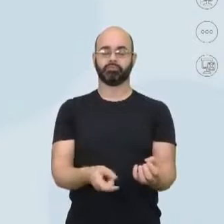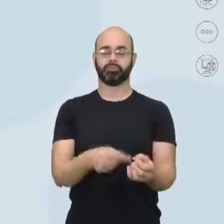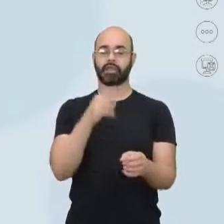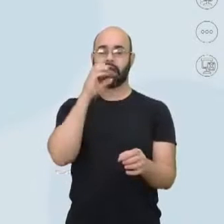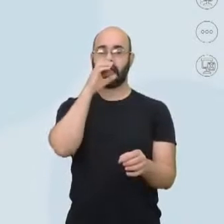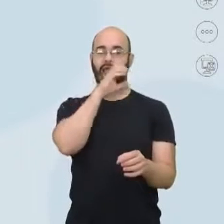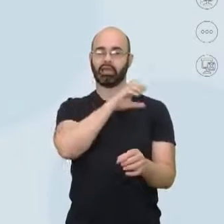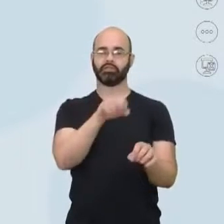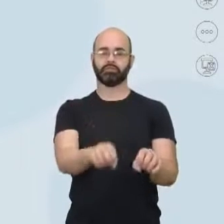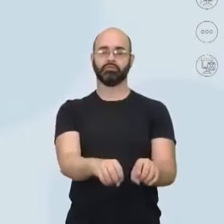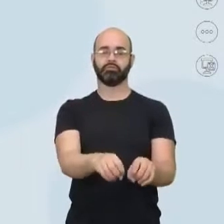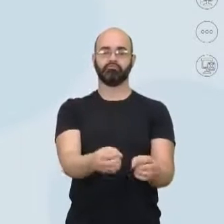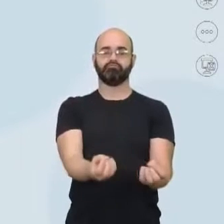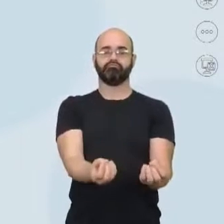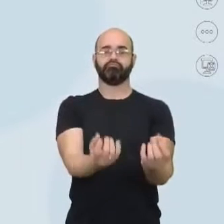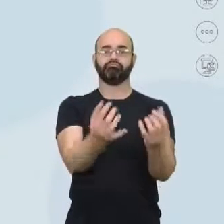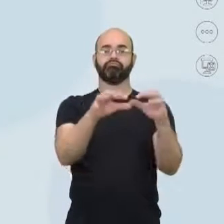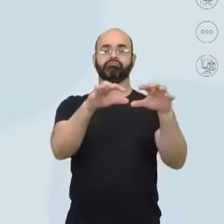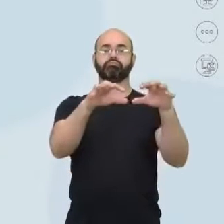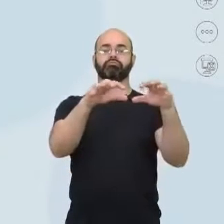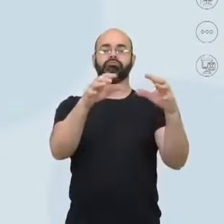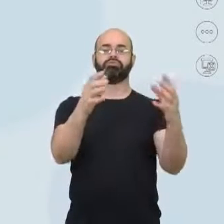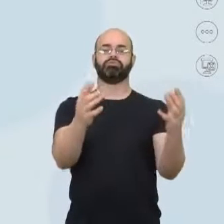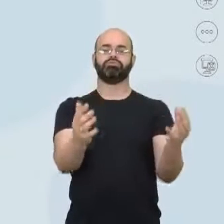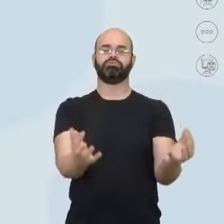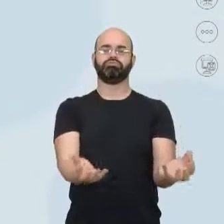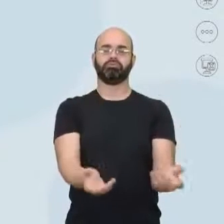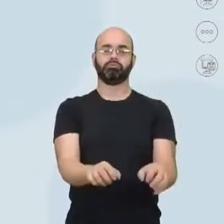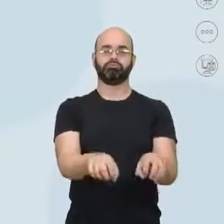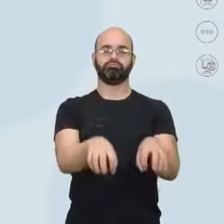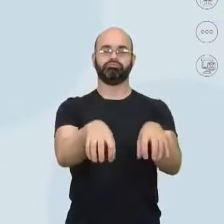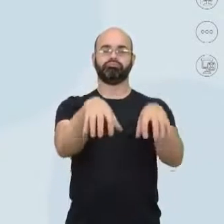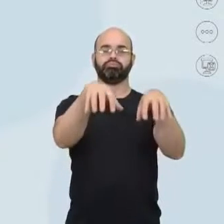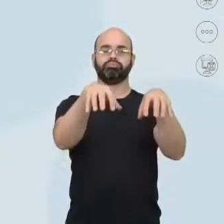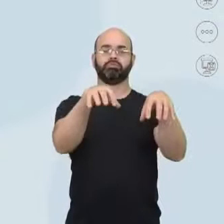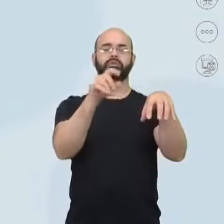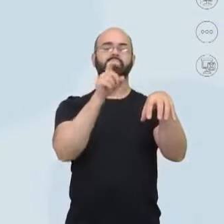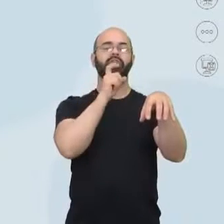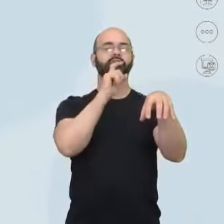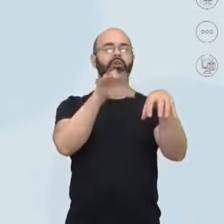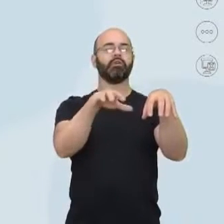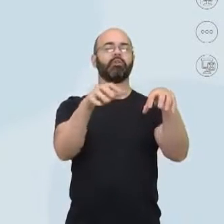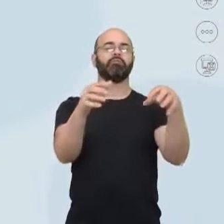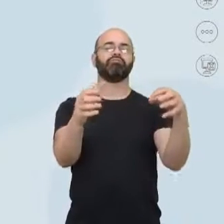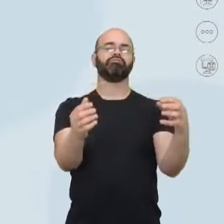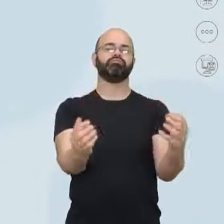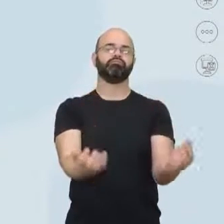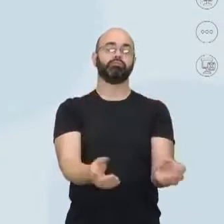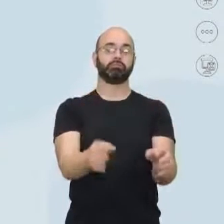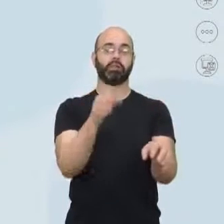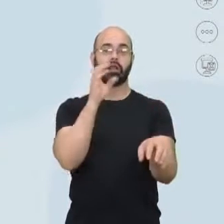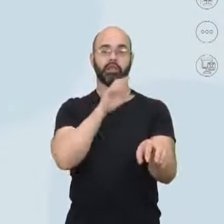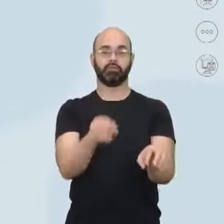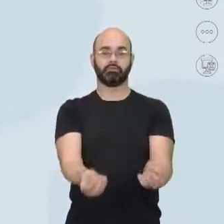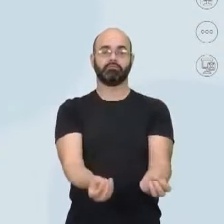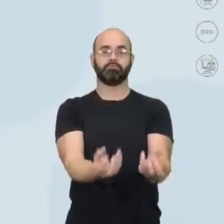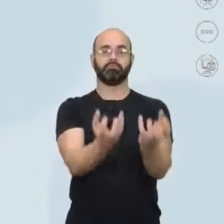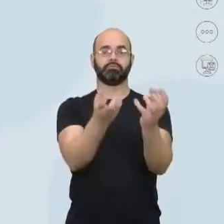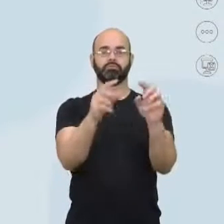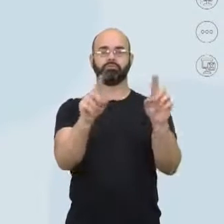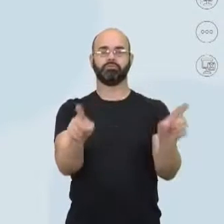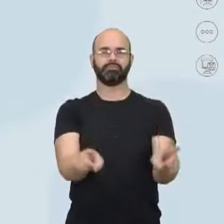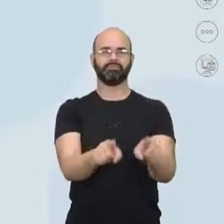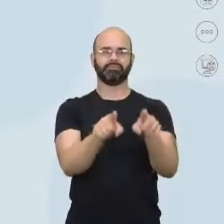chega lá na superfície, acaba descendo de novo, porque conforme vai resfriando, ganha uma maior densidade e desce de